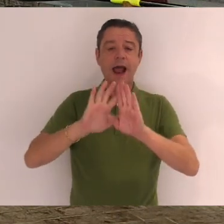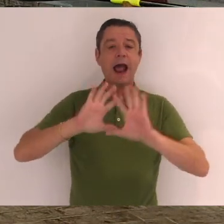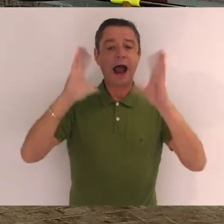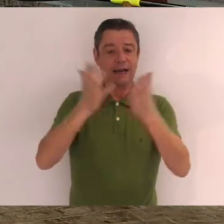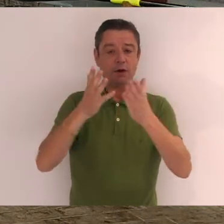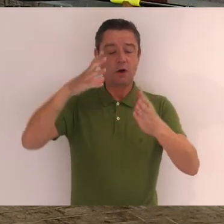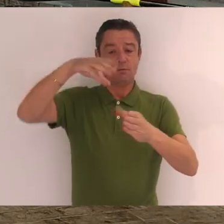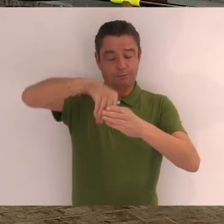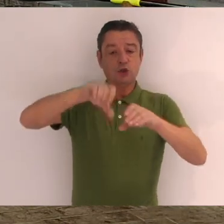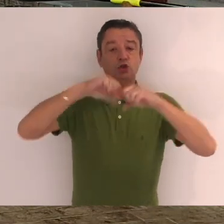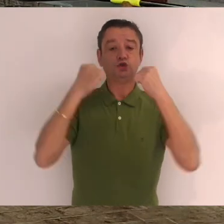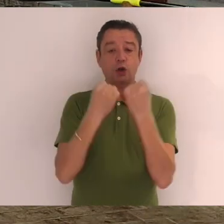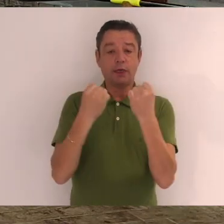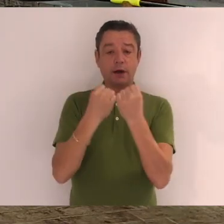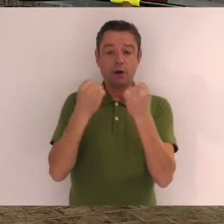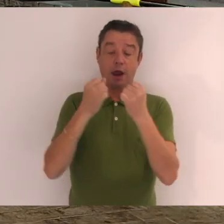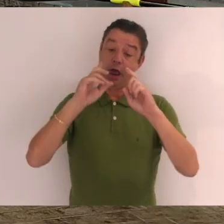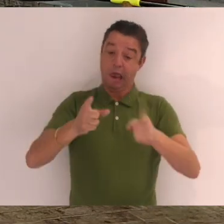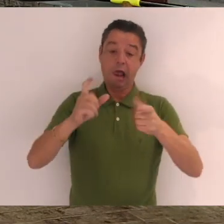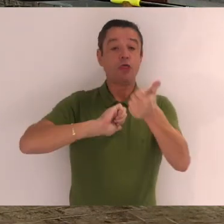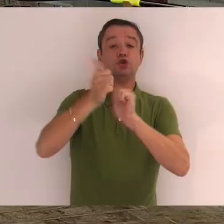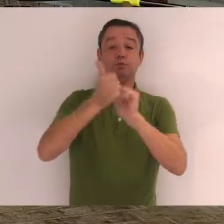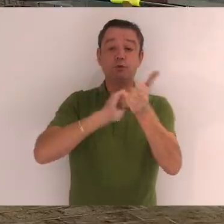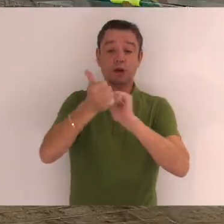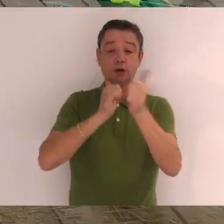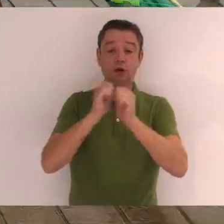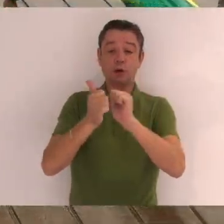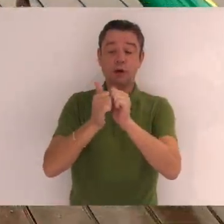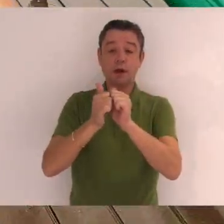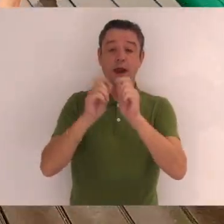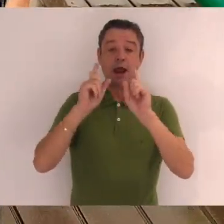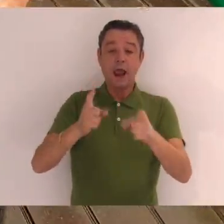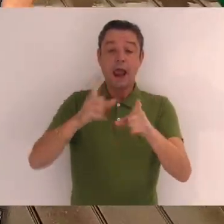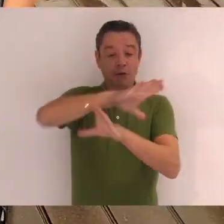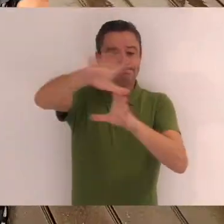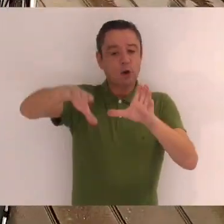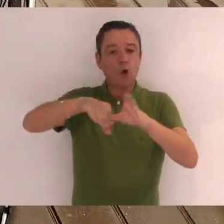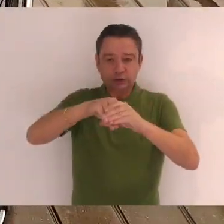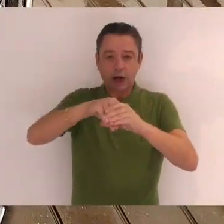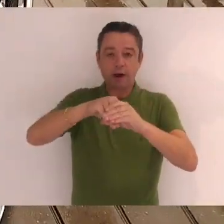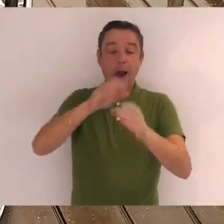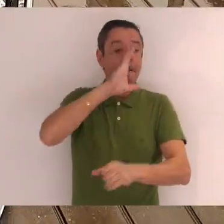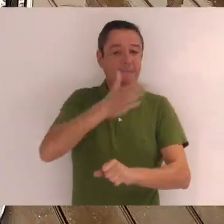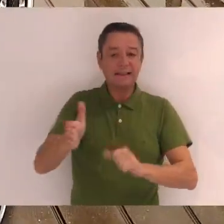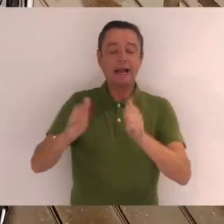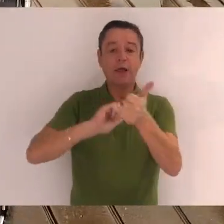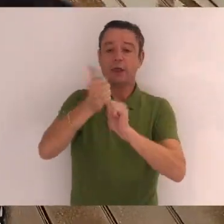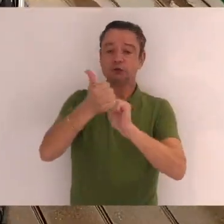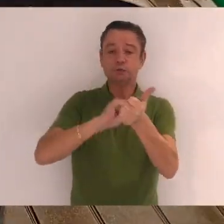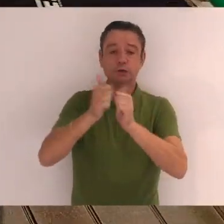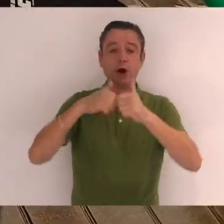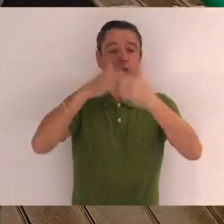da nossa cidade um deles e o desporto e o desporto é por si mesmo a ferramenta de impulsão a prática desportiva